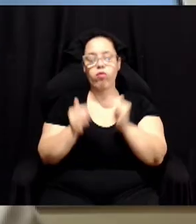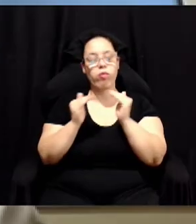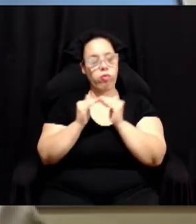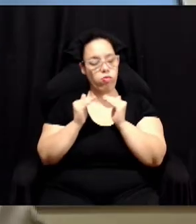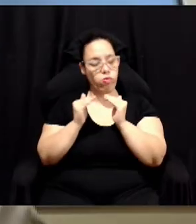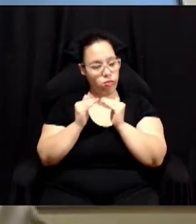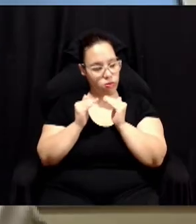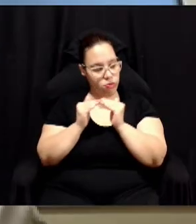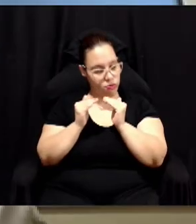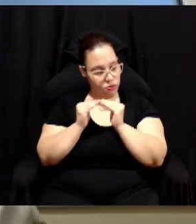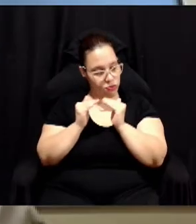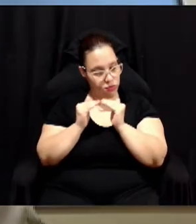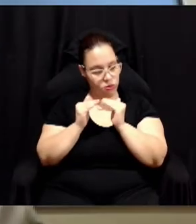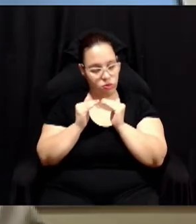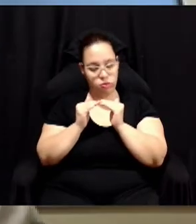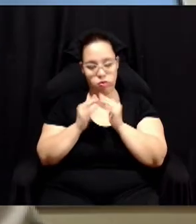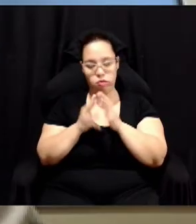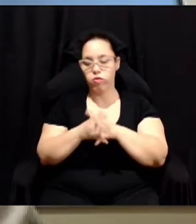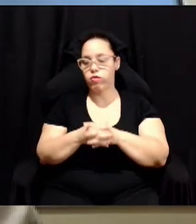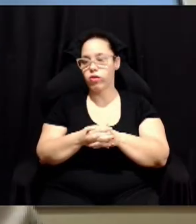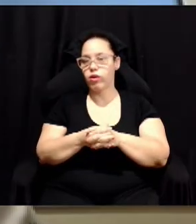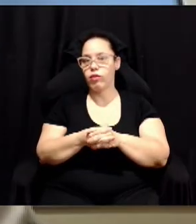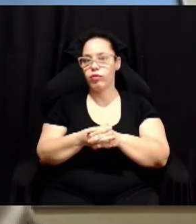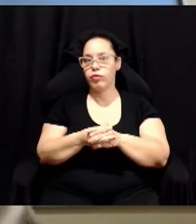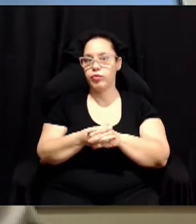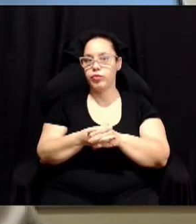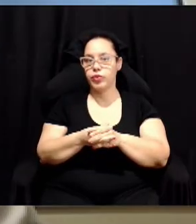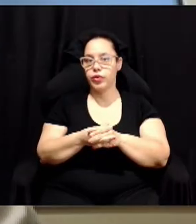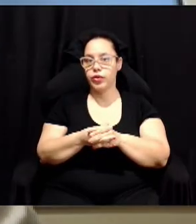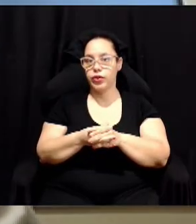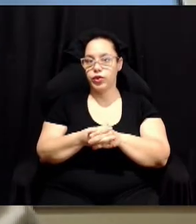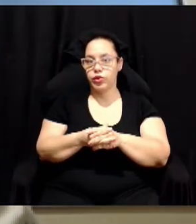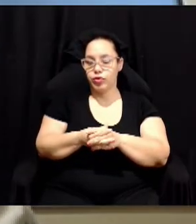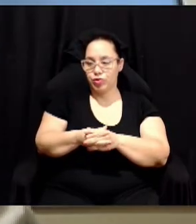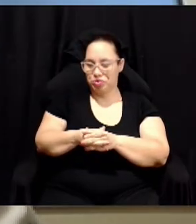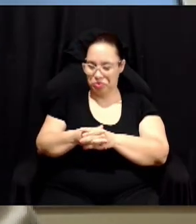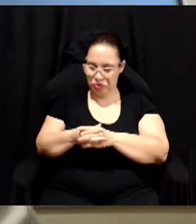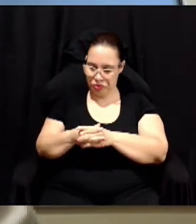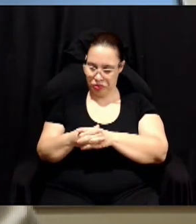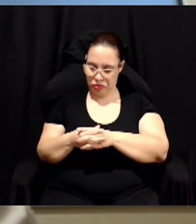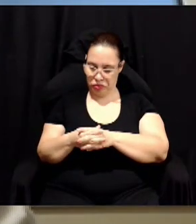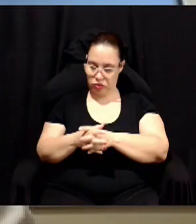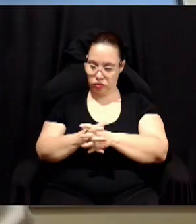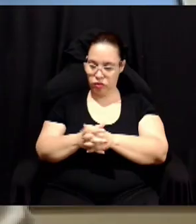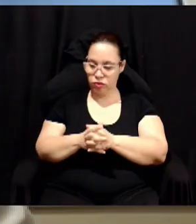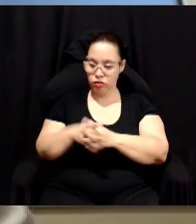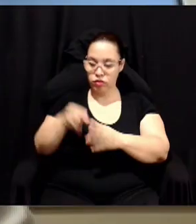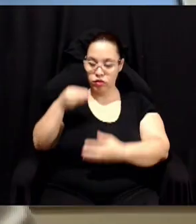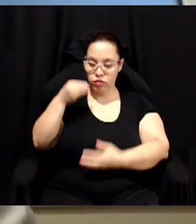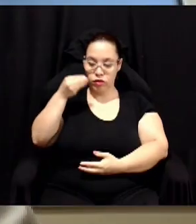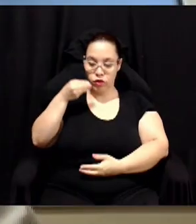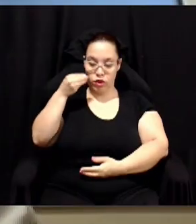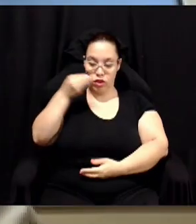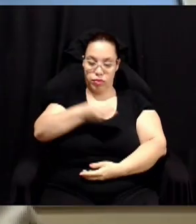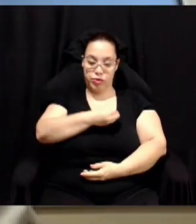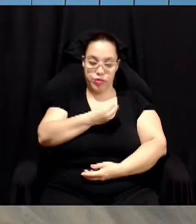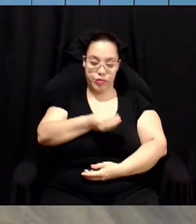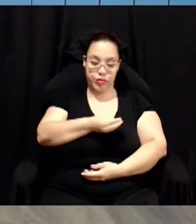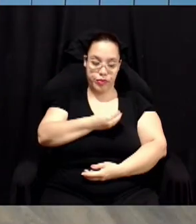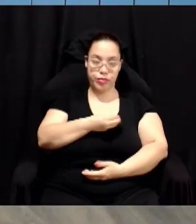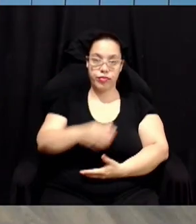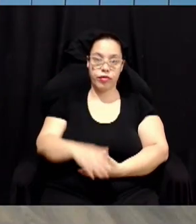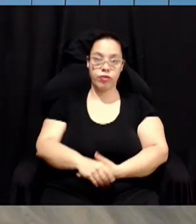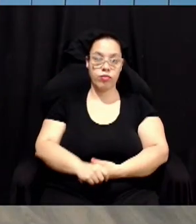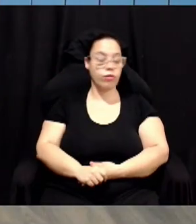certeza, isso aí é um pouco acumulado ao longo da experiência de vida.